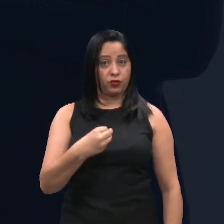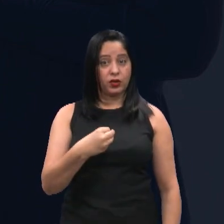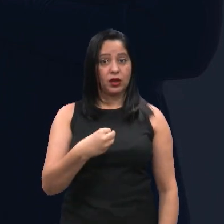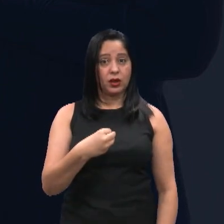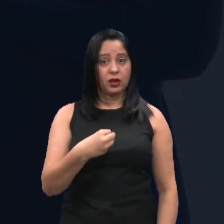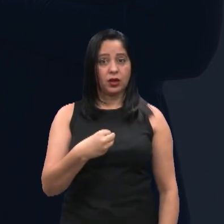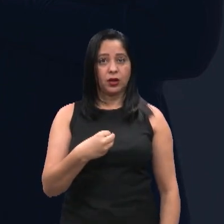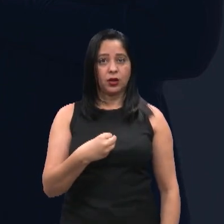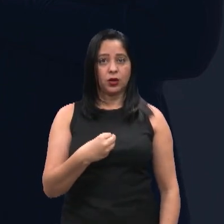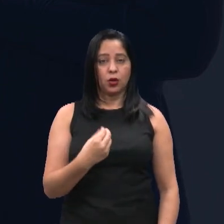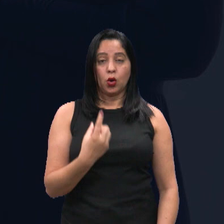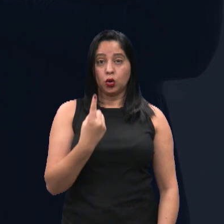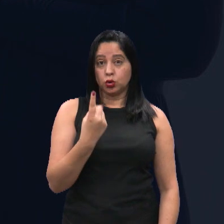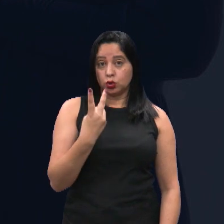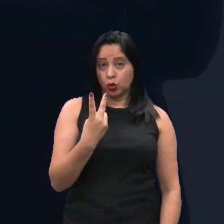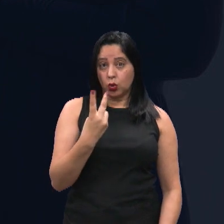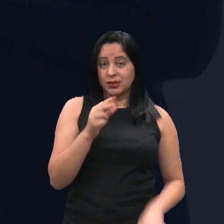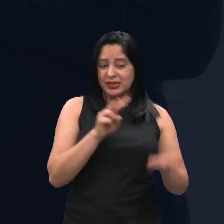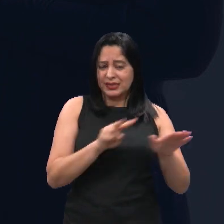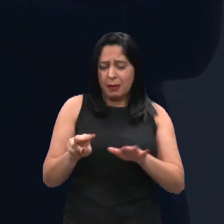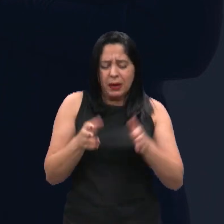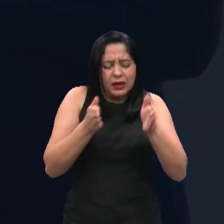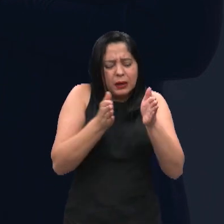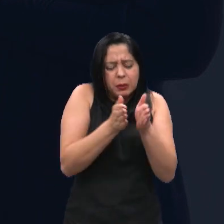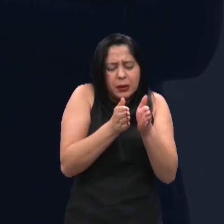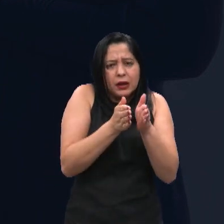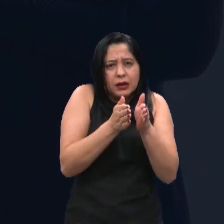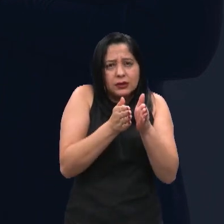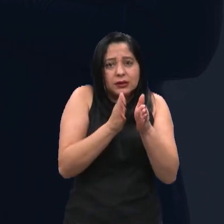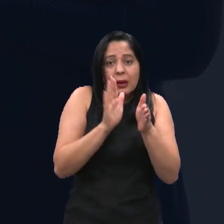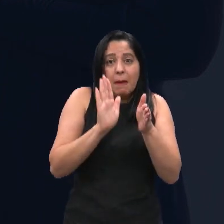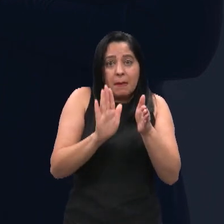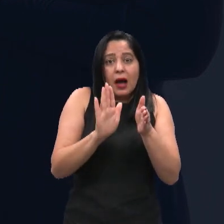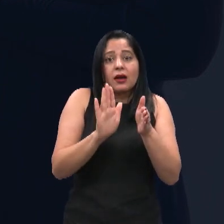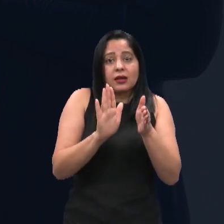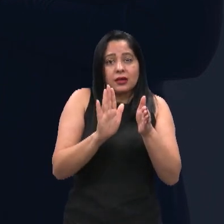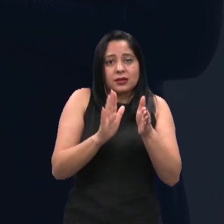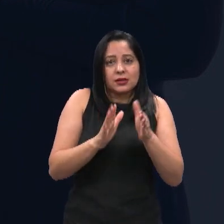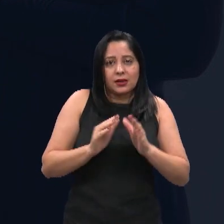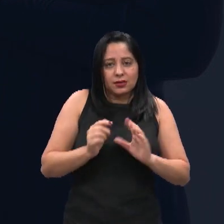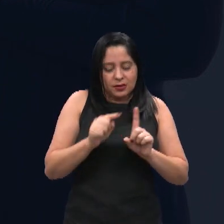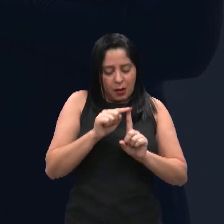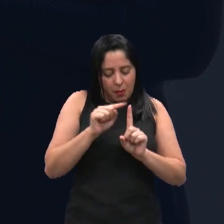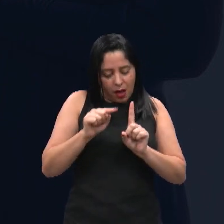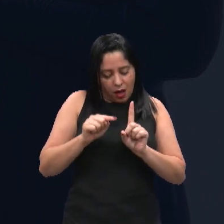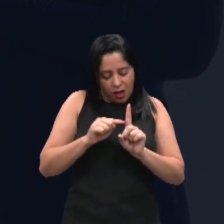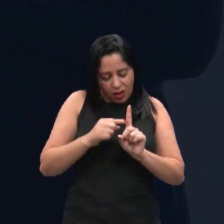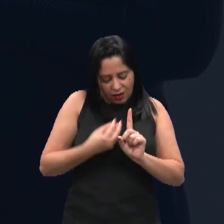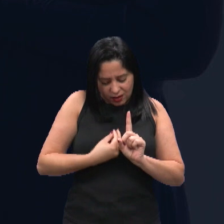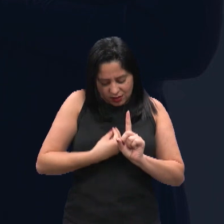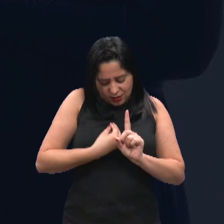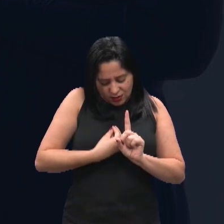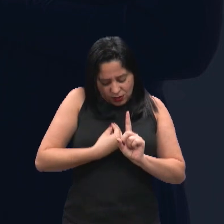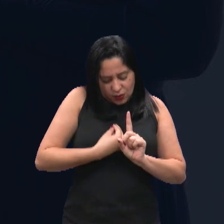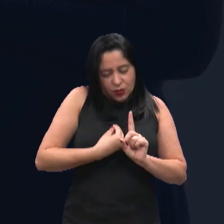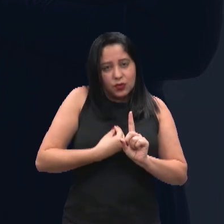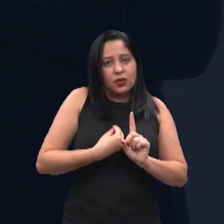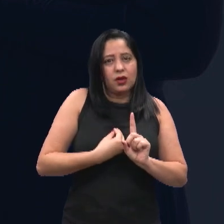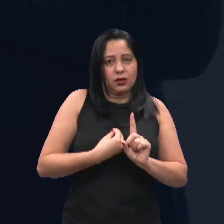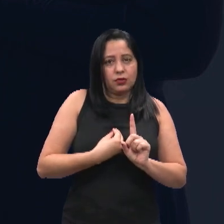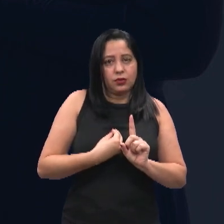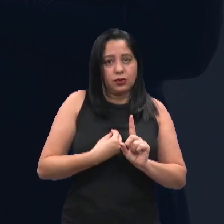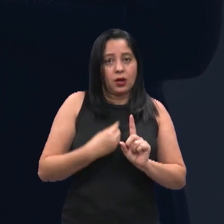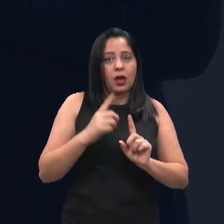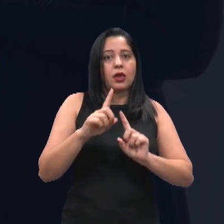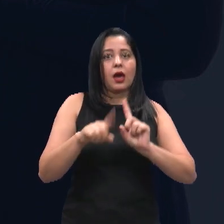12 semanas, pequenino, mas inteiro, vivo dentro de mim até o último instante. E quando ele saiu,